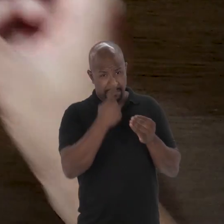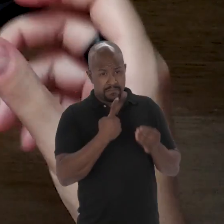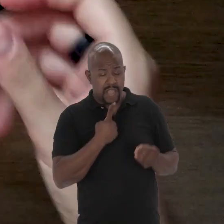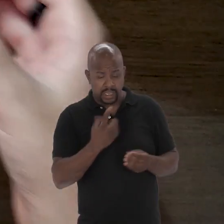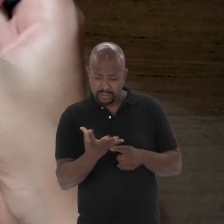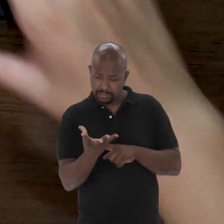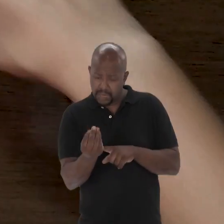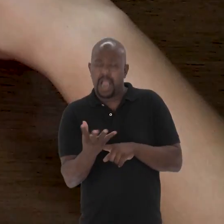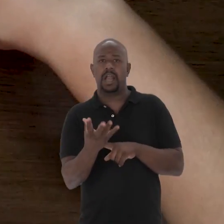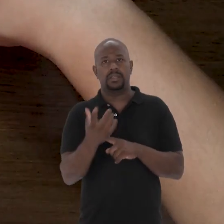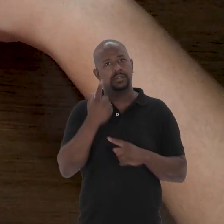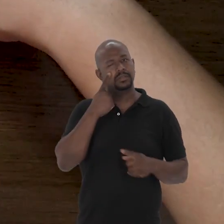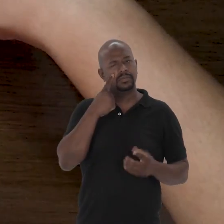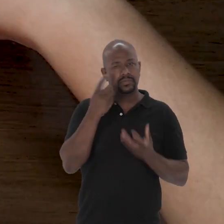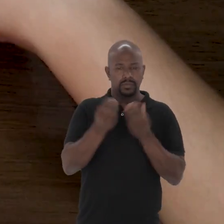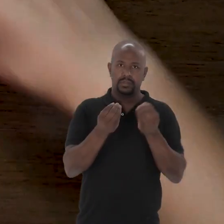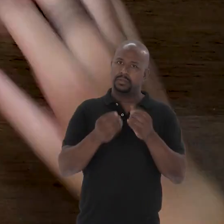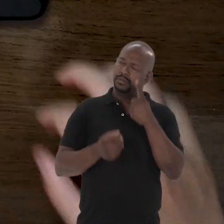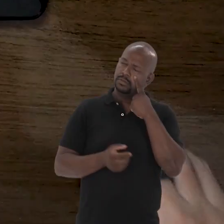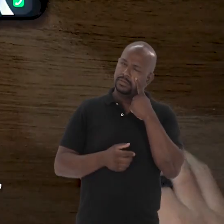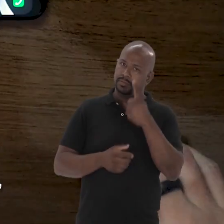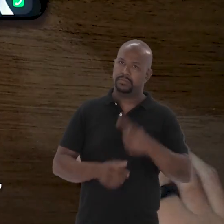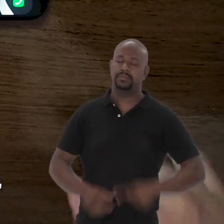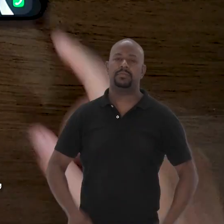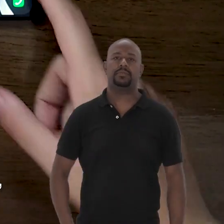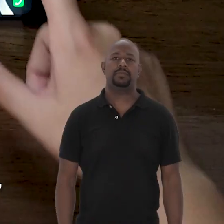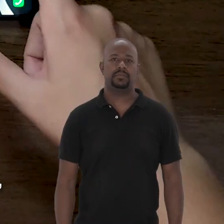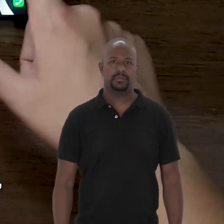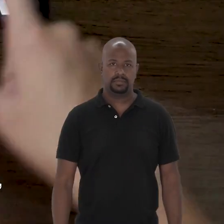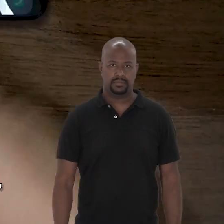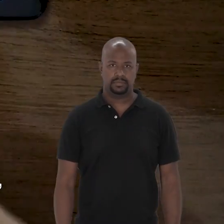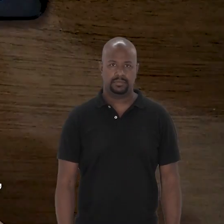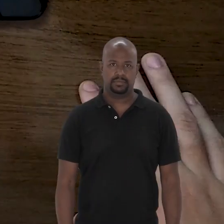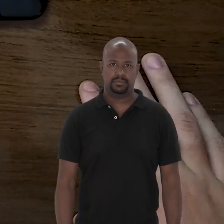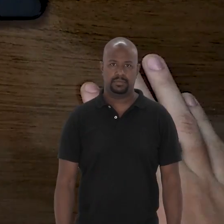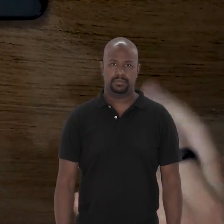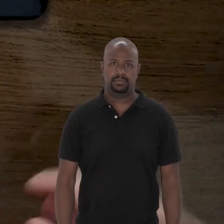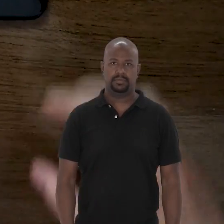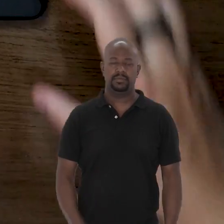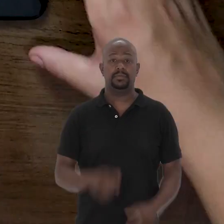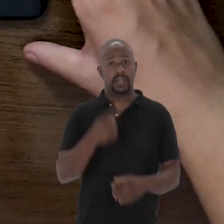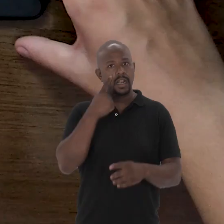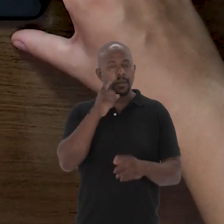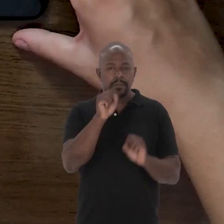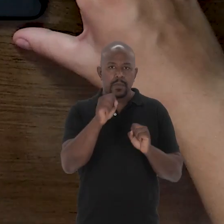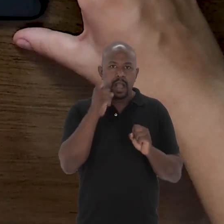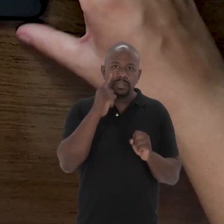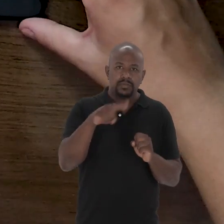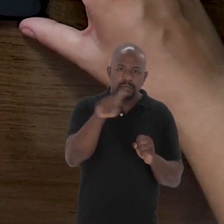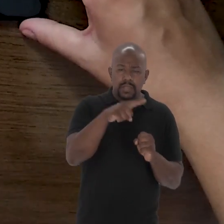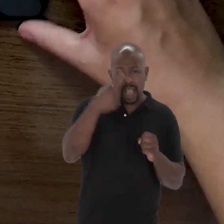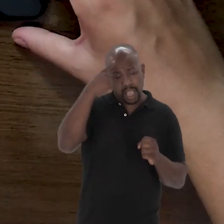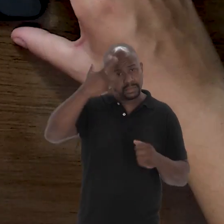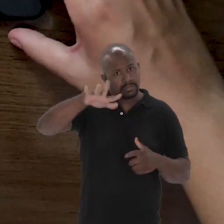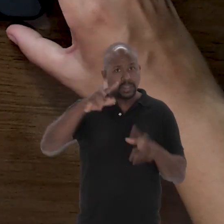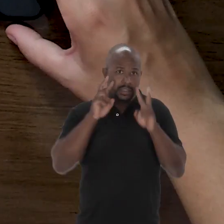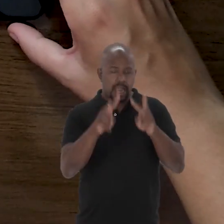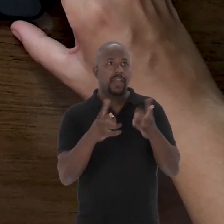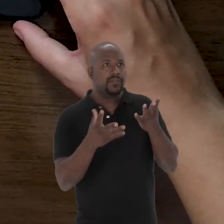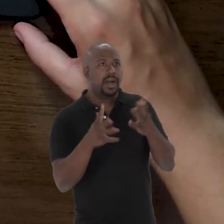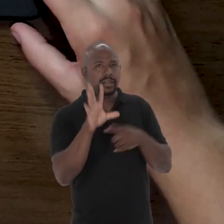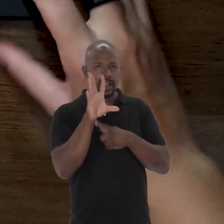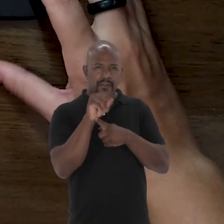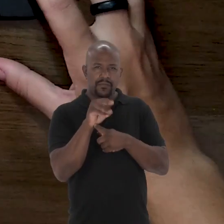gente consegue Põe ter. Na boca do tá copo. Posicionado. Vou mudar para a câmera frontal e ali, ó, toca na tela. Ter uma ideia mais ou menos. Eu vou